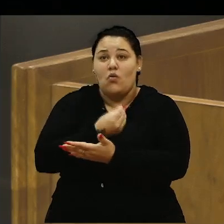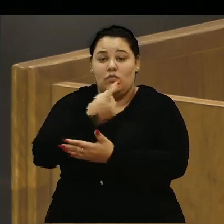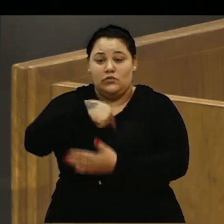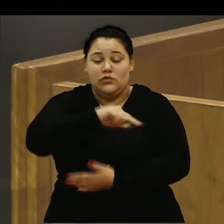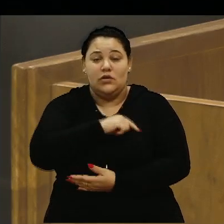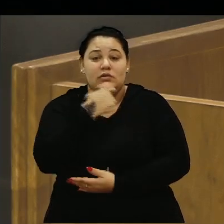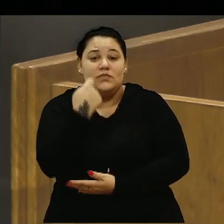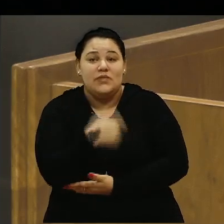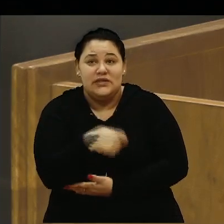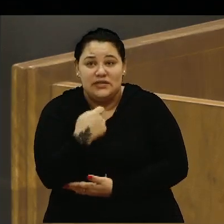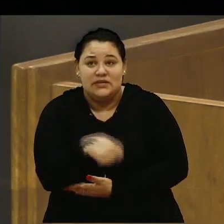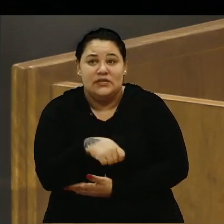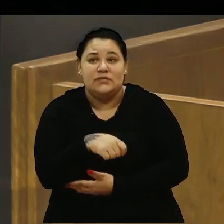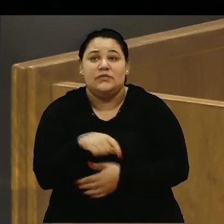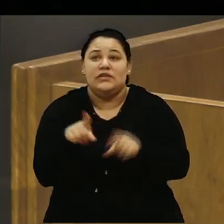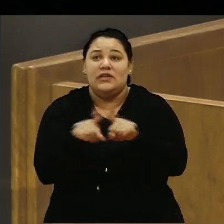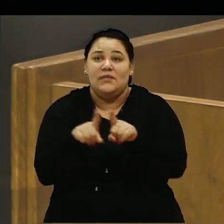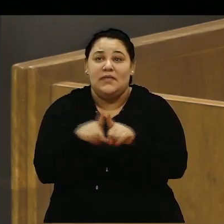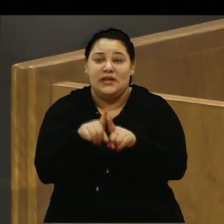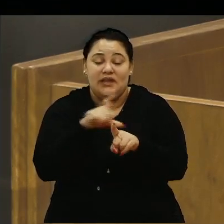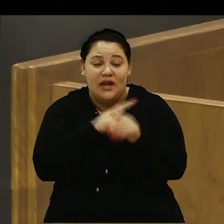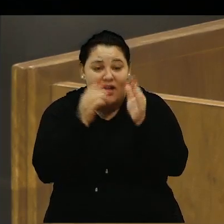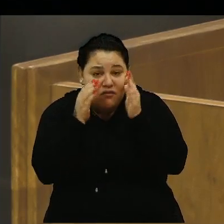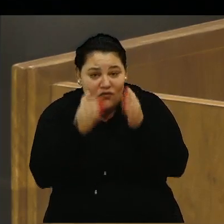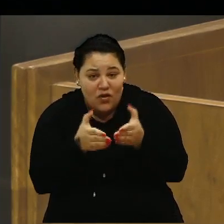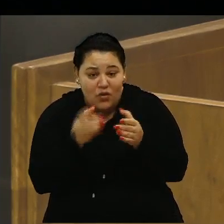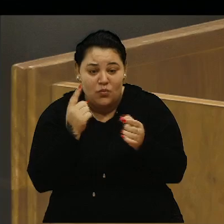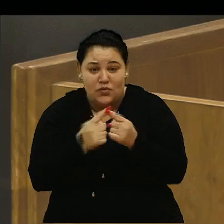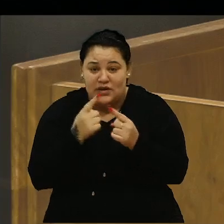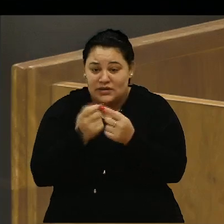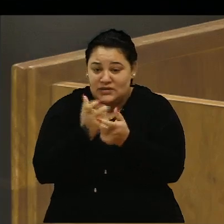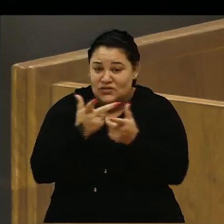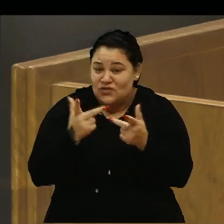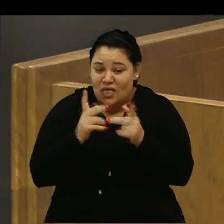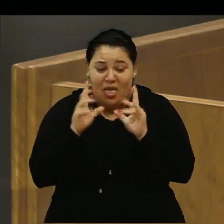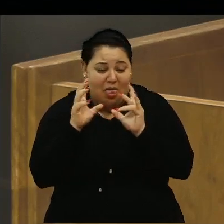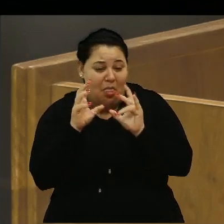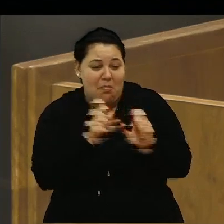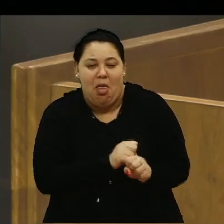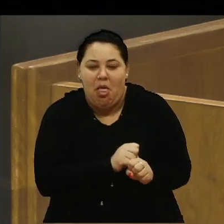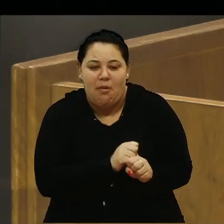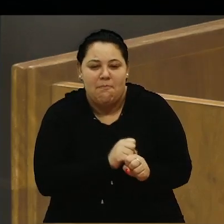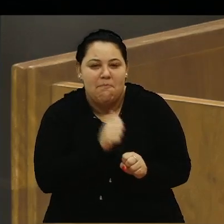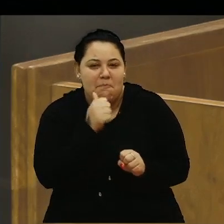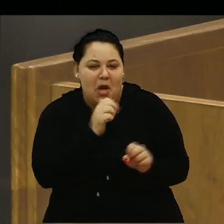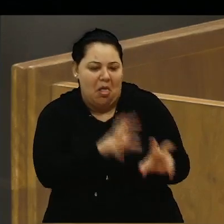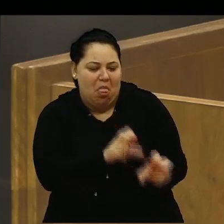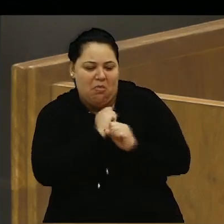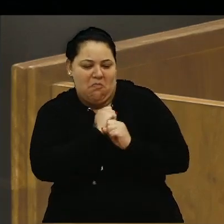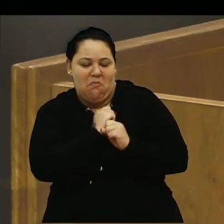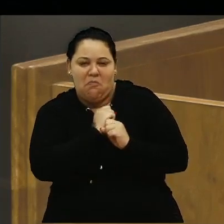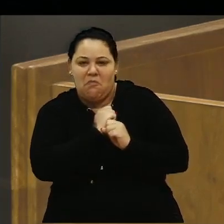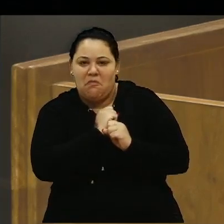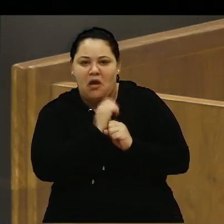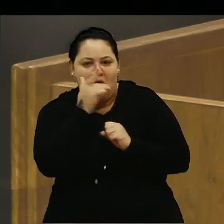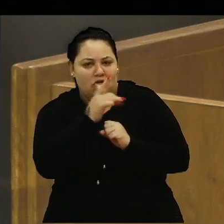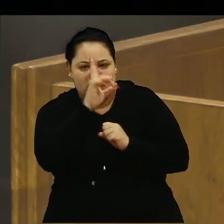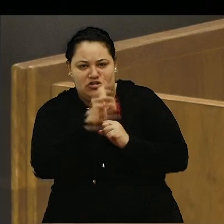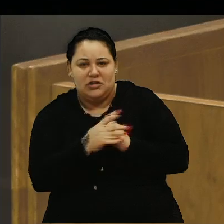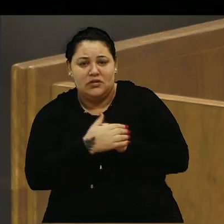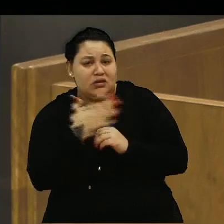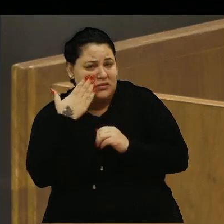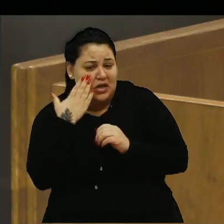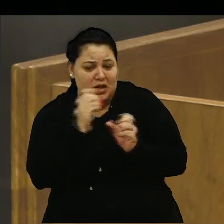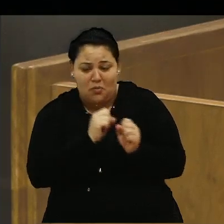estejam deste lado, porque essa questão da posse, não adianta as mulheres conquistar o seu direito. Então, eu sei que eu posso